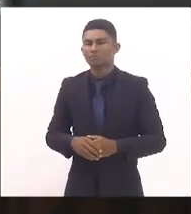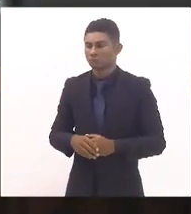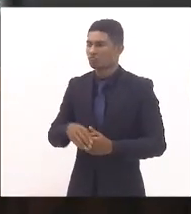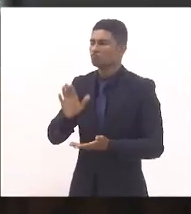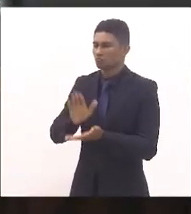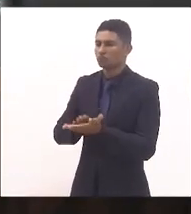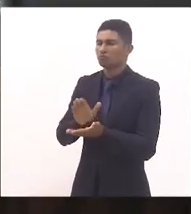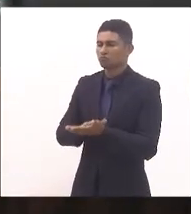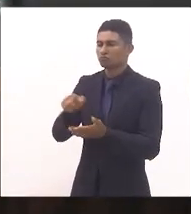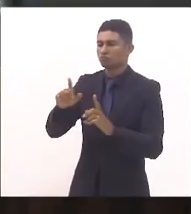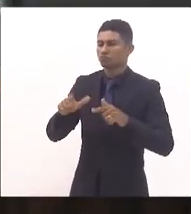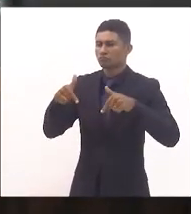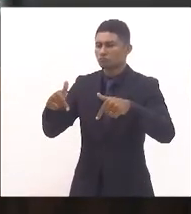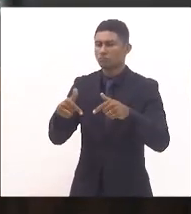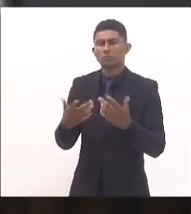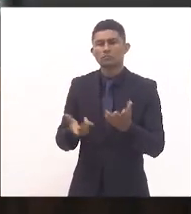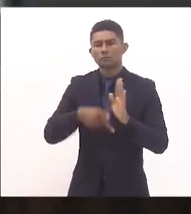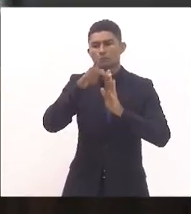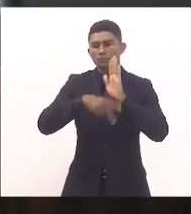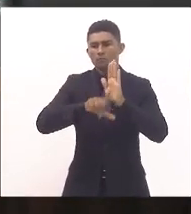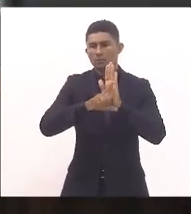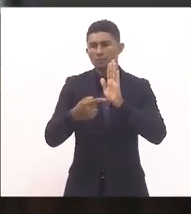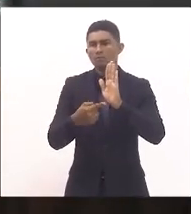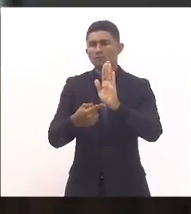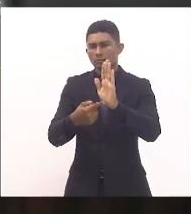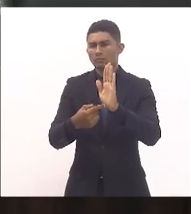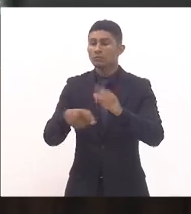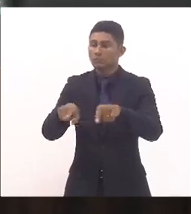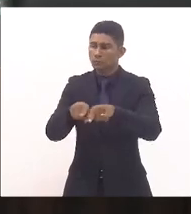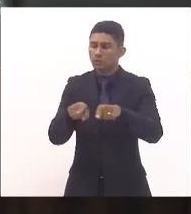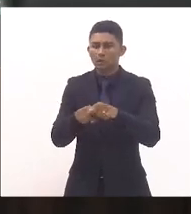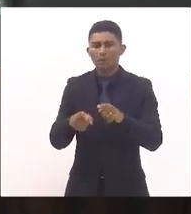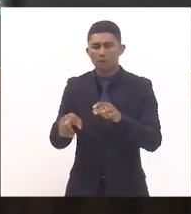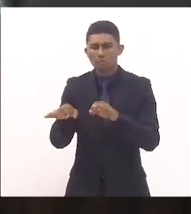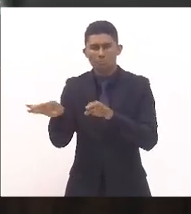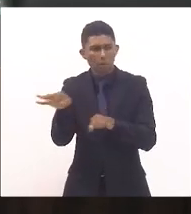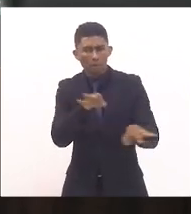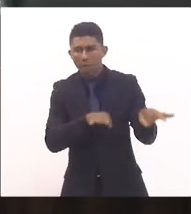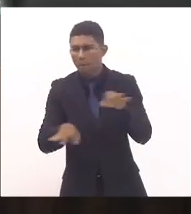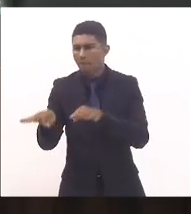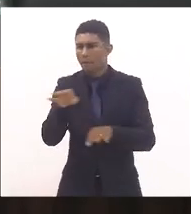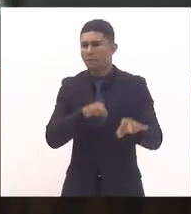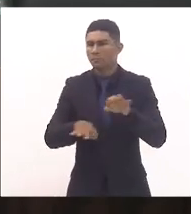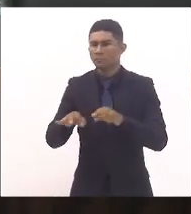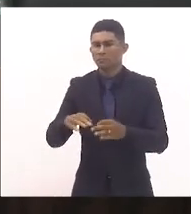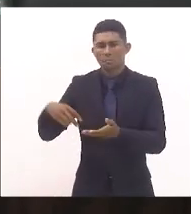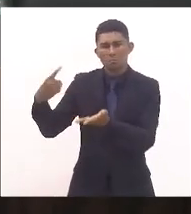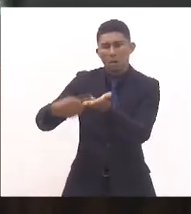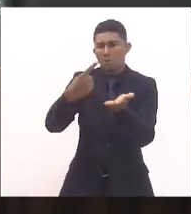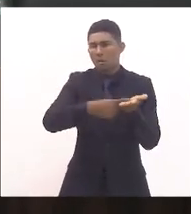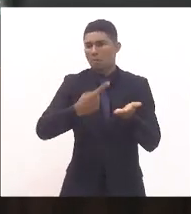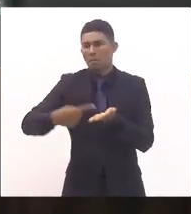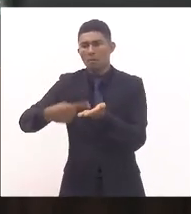pela iniciativa, pelo projeto, tá? E pela construção desse grande acordo.